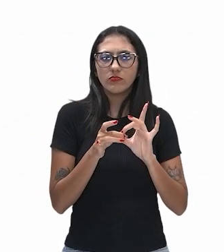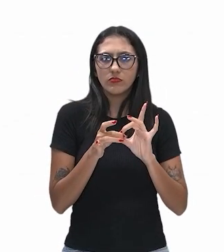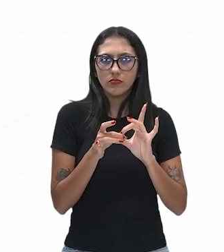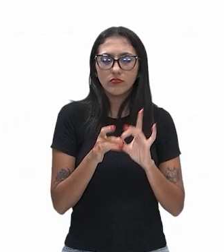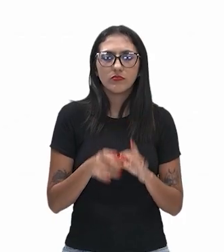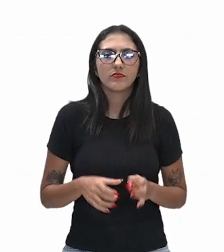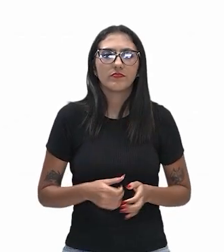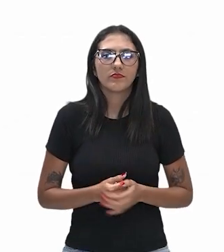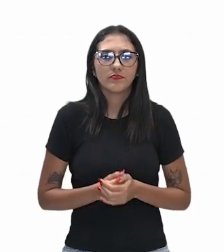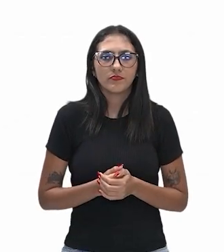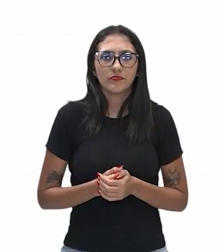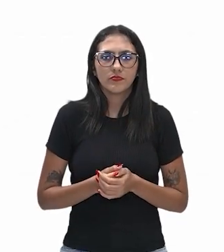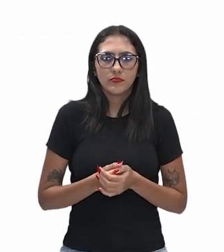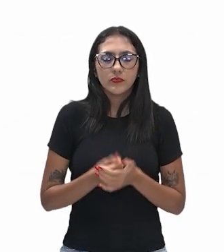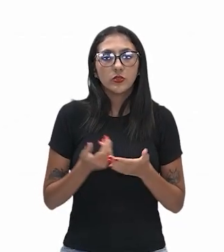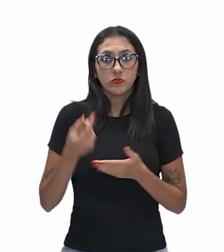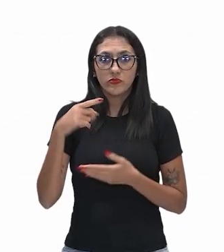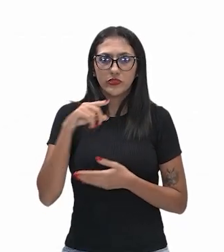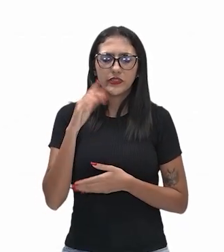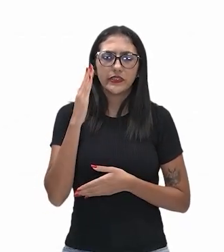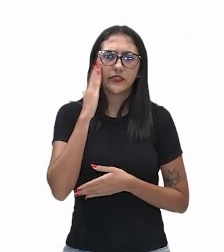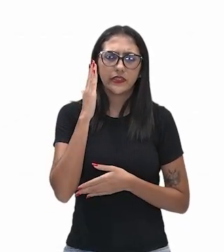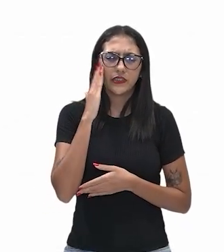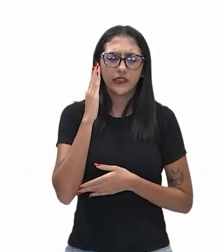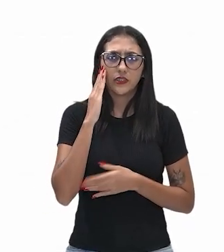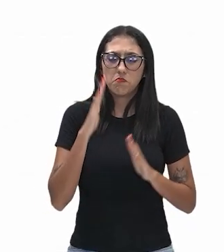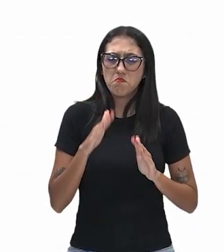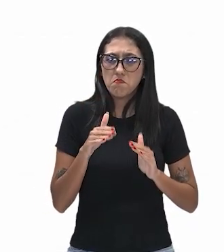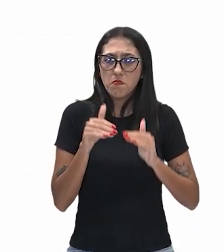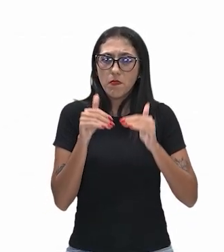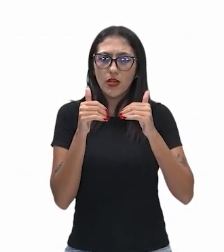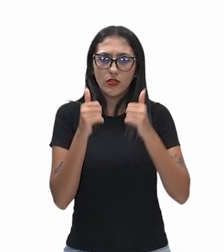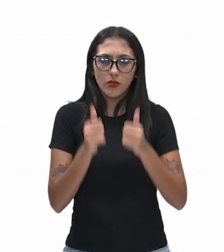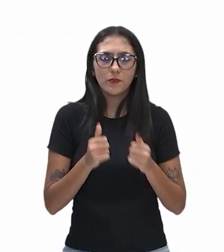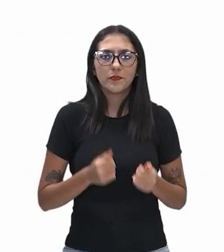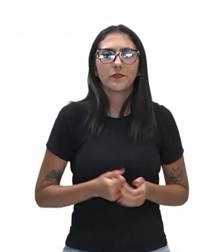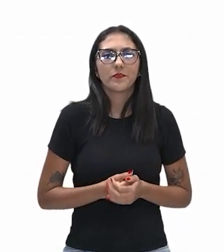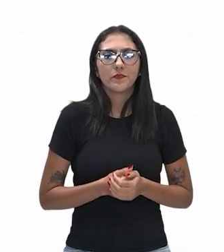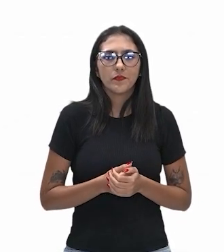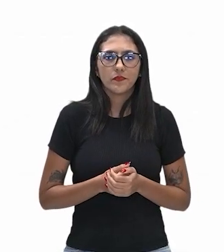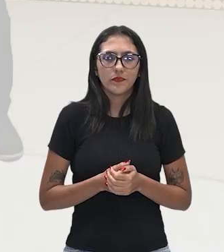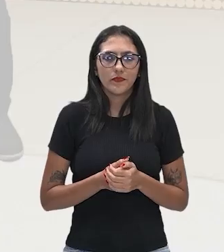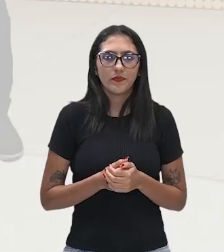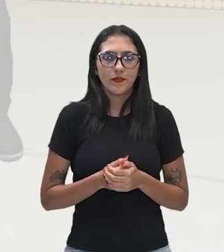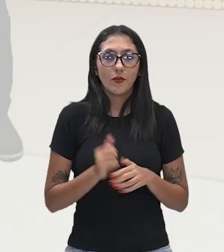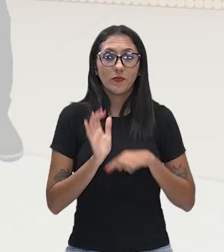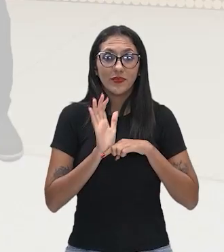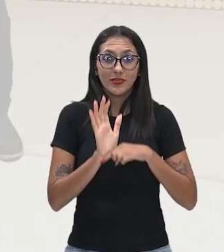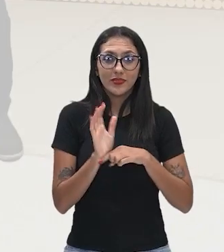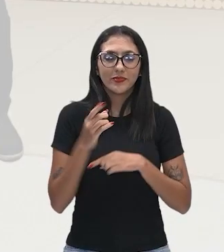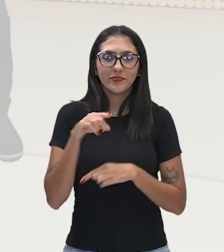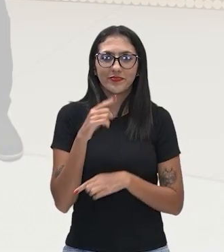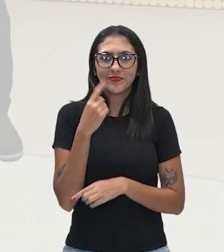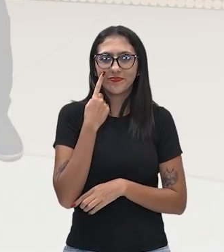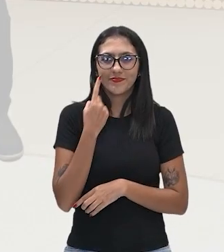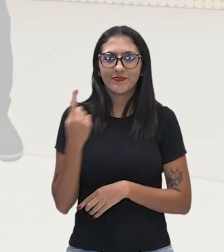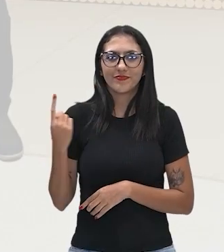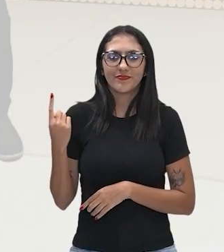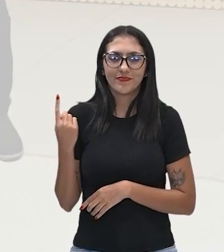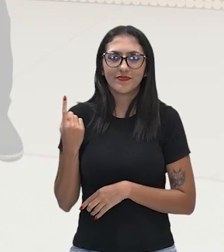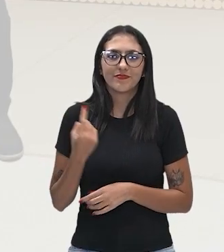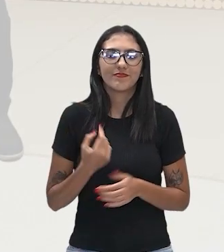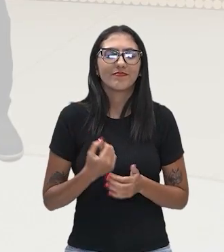você entenda melhor a reação em cadeia, eu trouxe aqui para você, olha só, esse simulador que